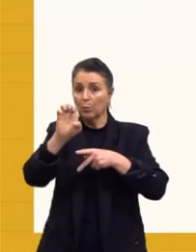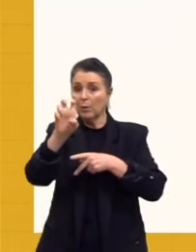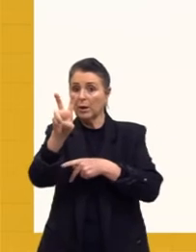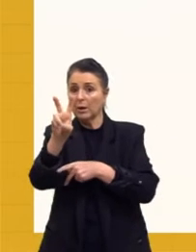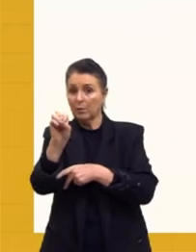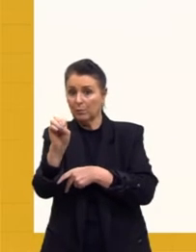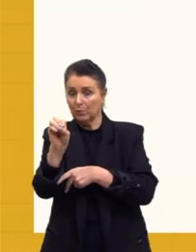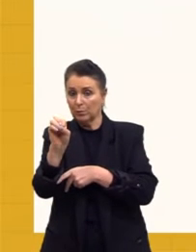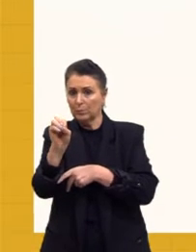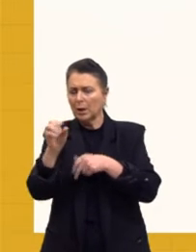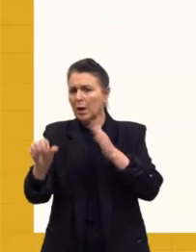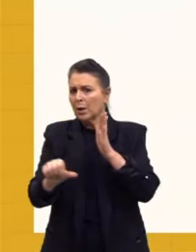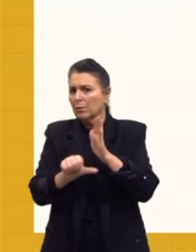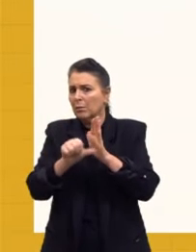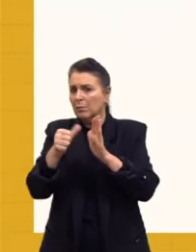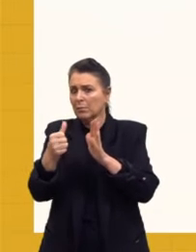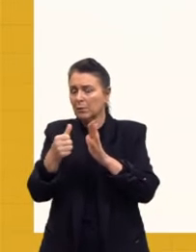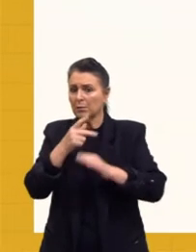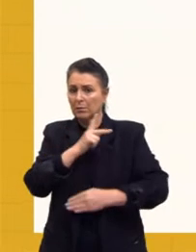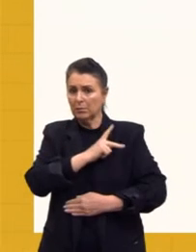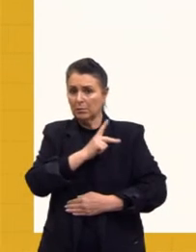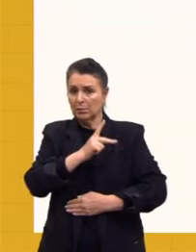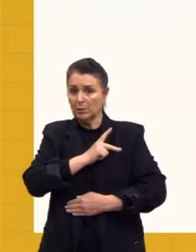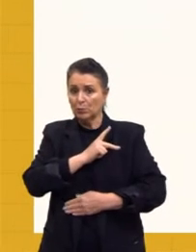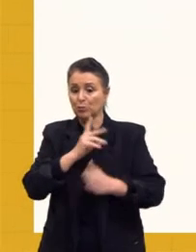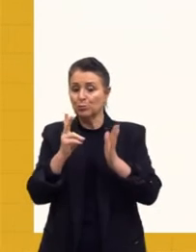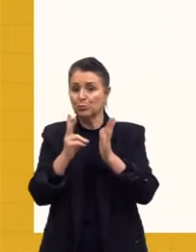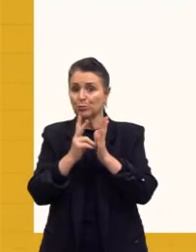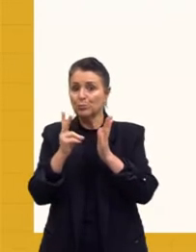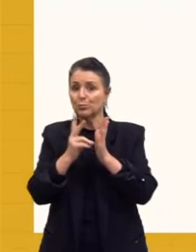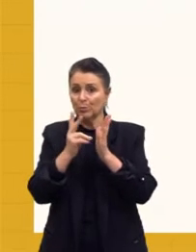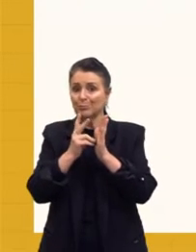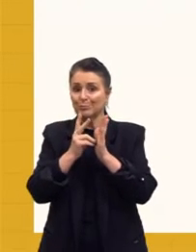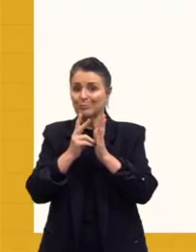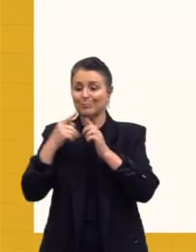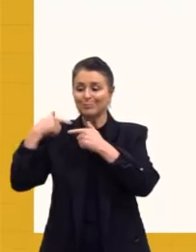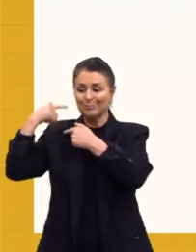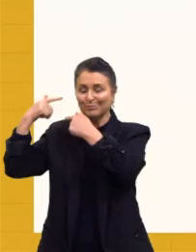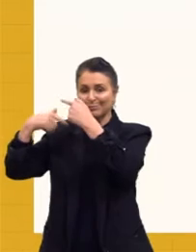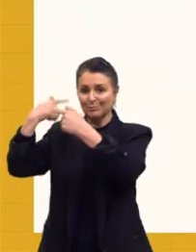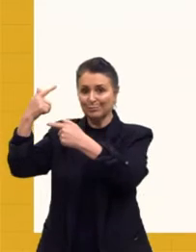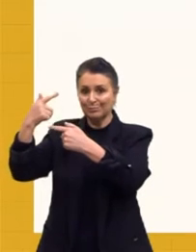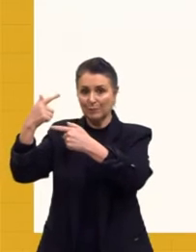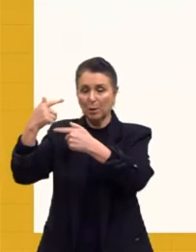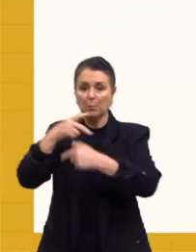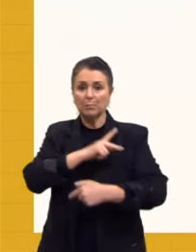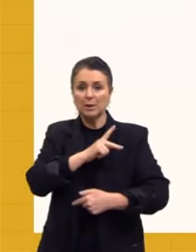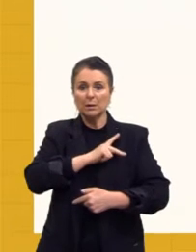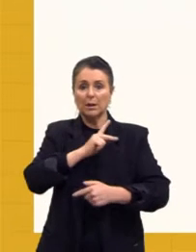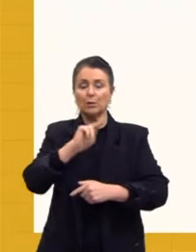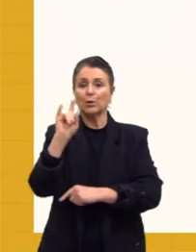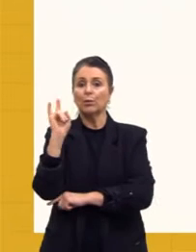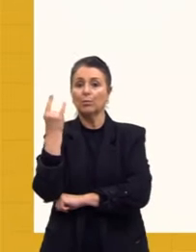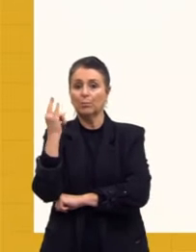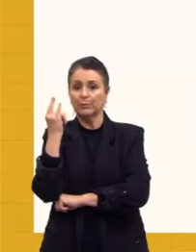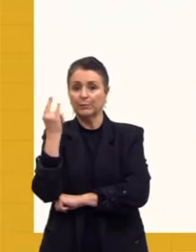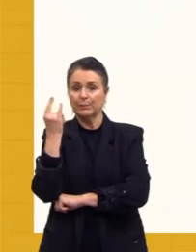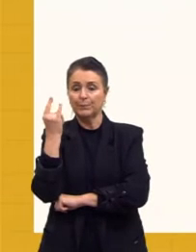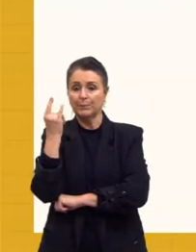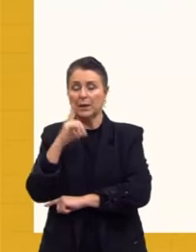Evo Morales e ele é o primeiro indígena assumir a Bolívia né a Bolívia a gente tem que faltar que ela existe